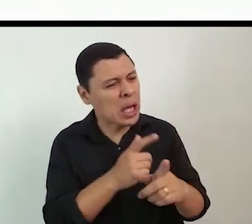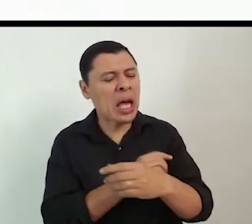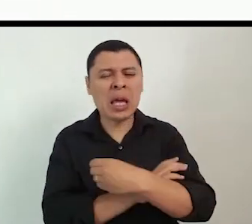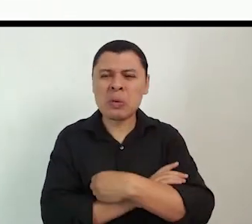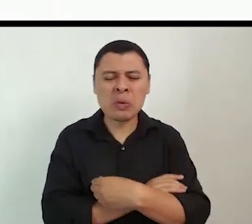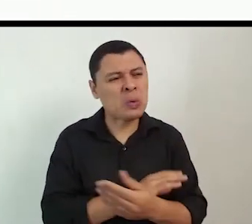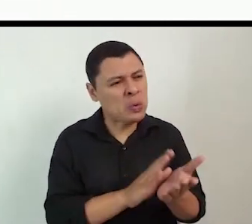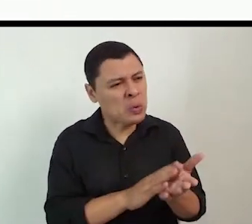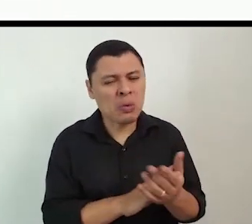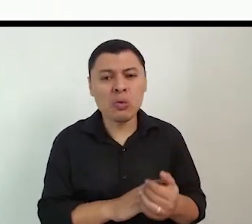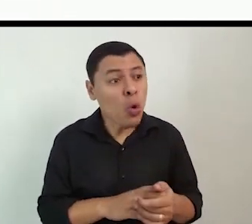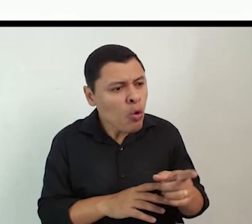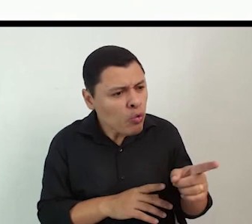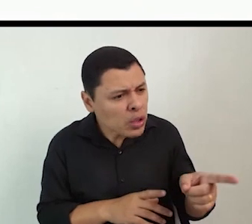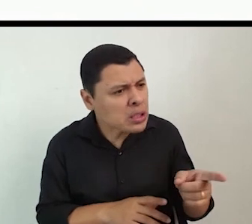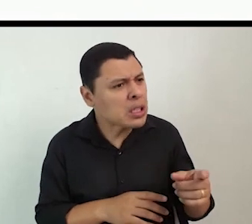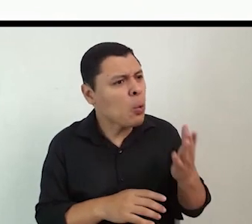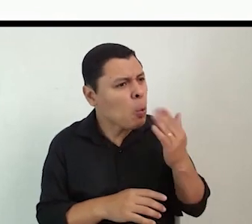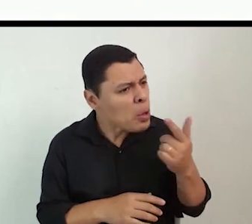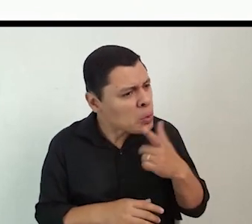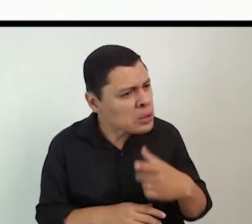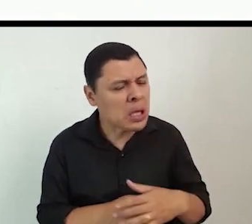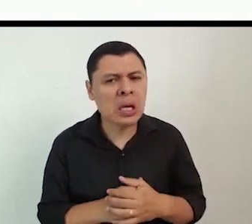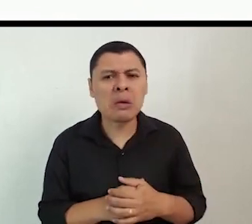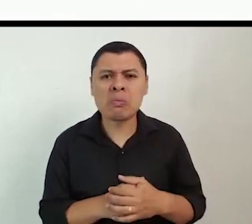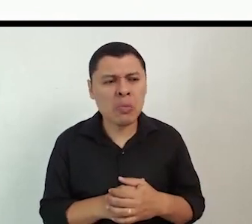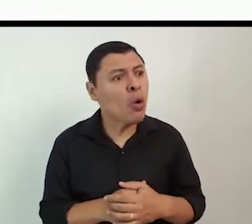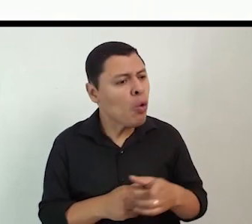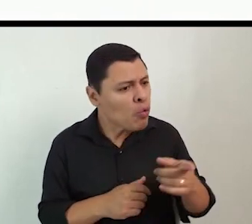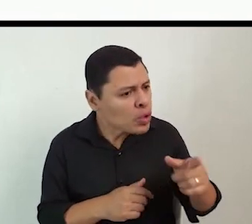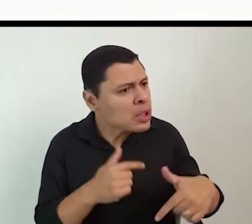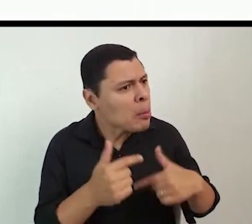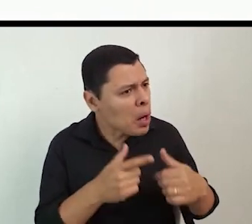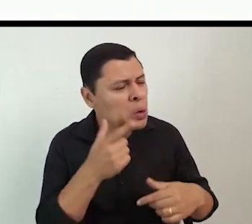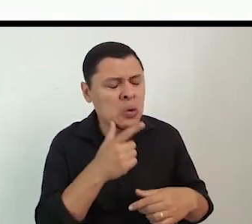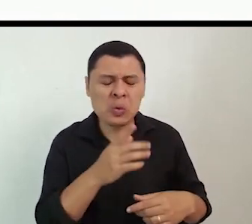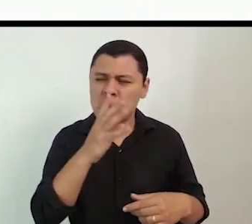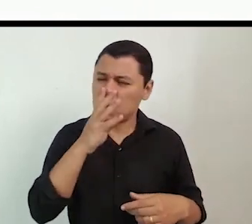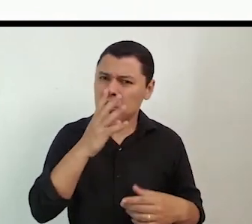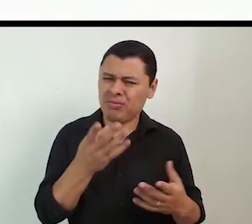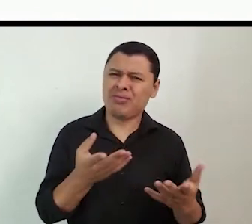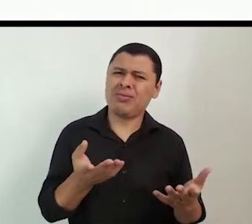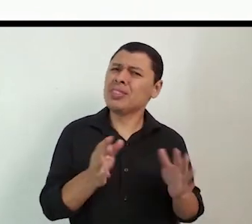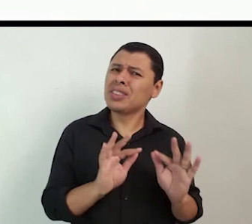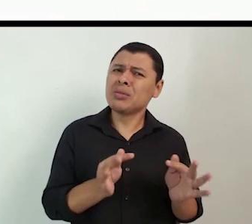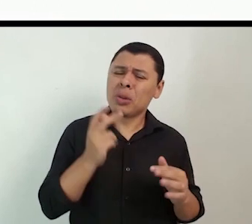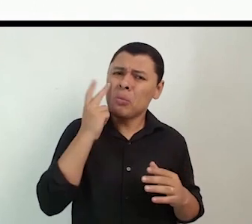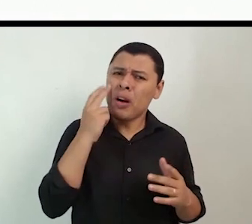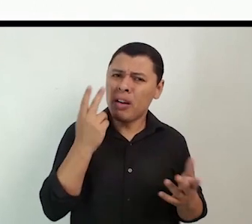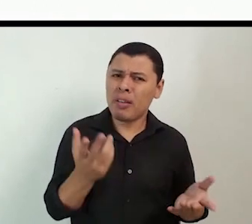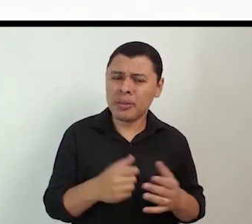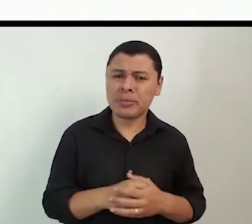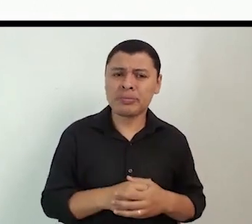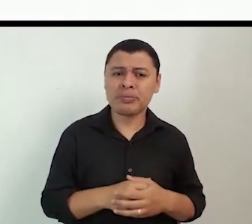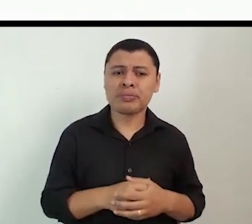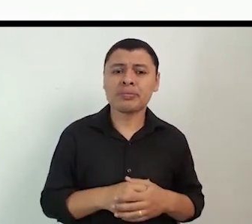sei o quê. E é algo muito, muito bizarro mesmo, né? Outras pesquisas que eu vejo,